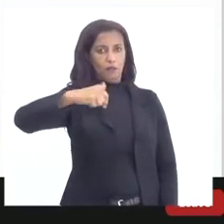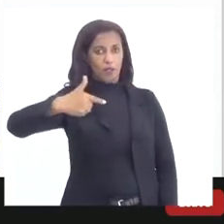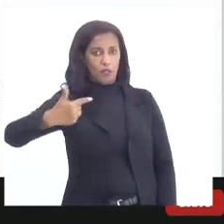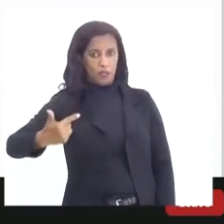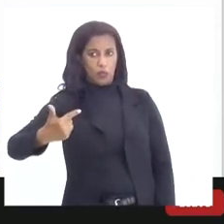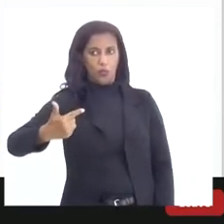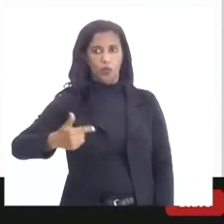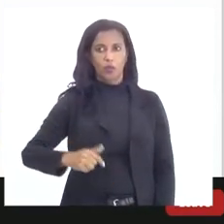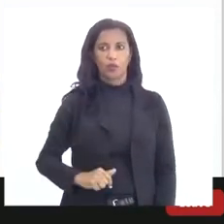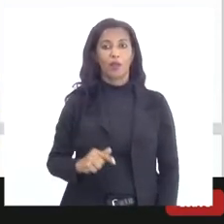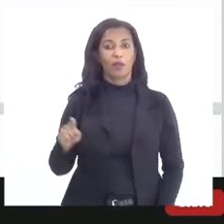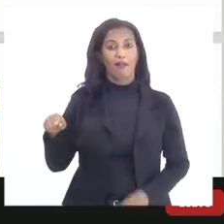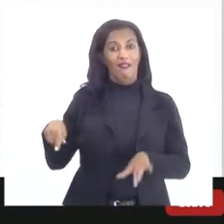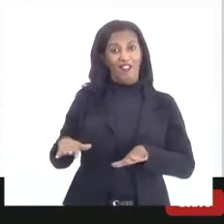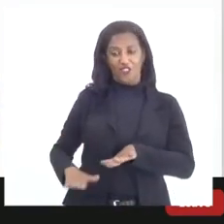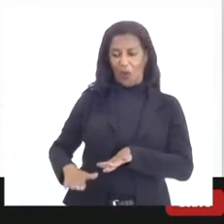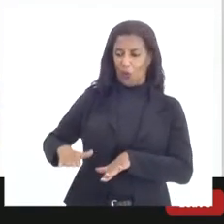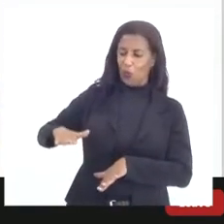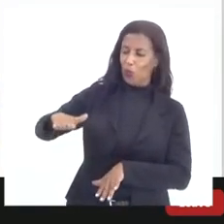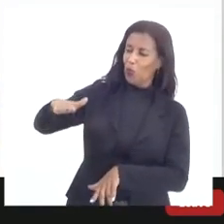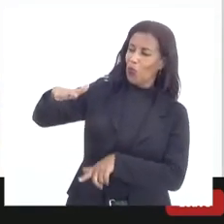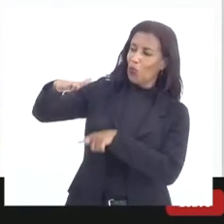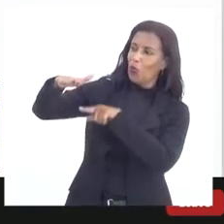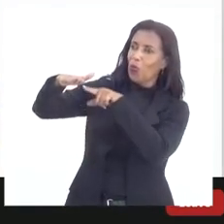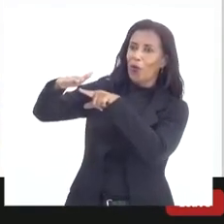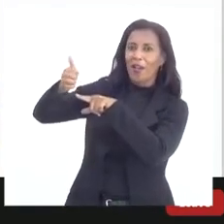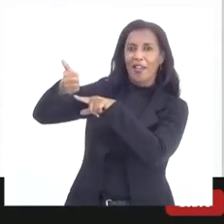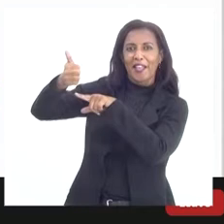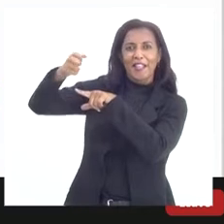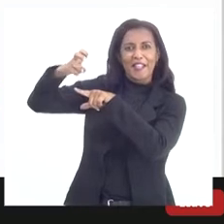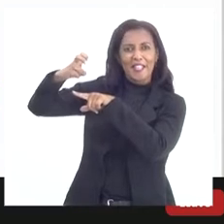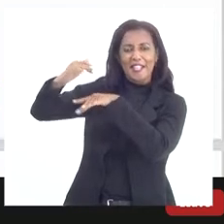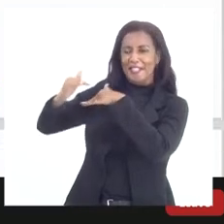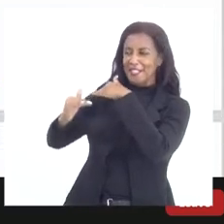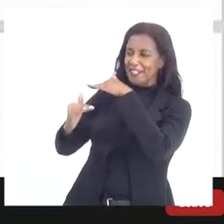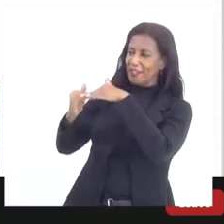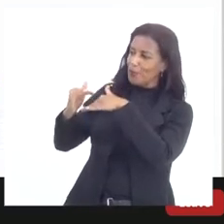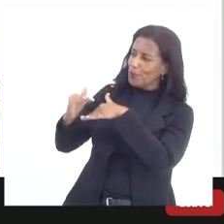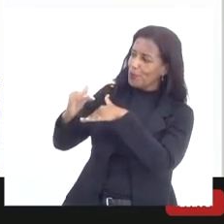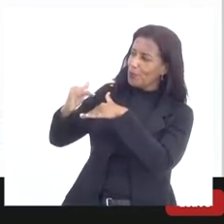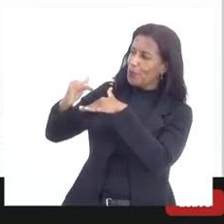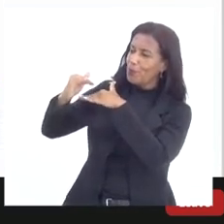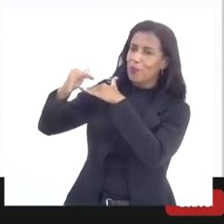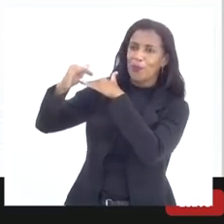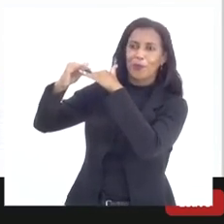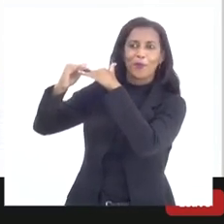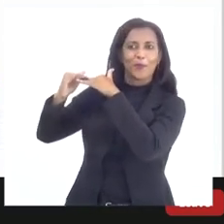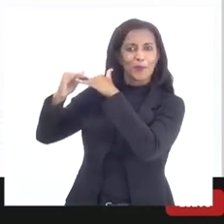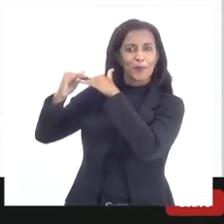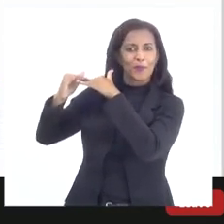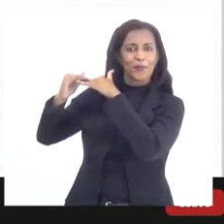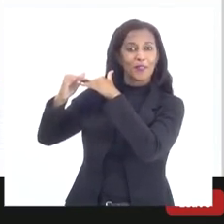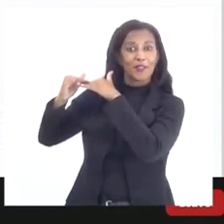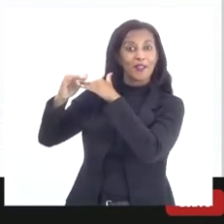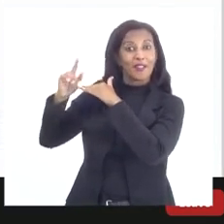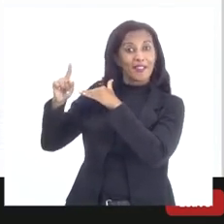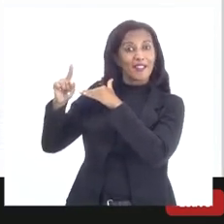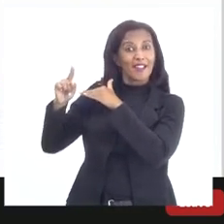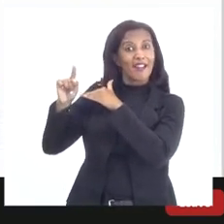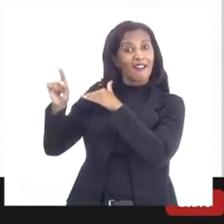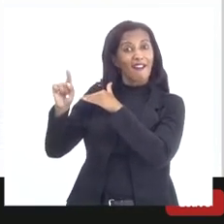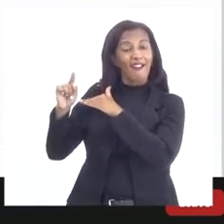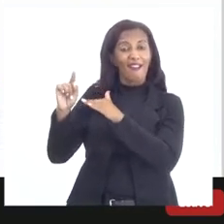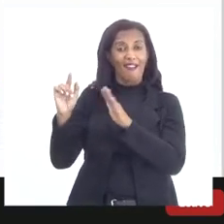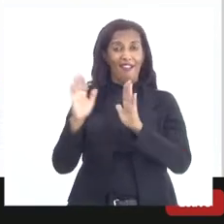1992. Aqui é a Tauana com 15 anos, a Tauana crescendo. E a Tauana é a capa do livro que eu